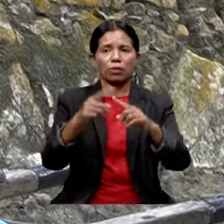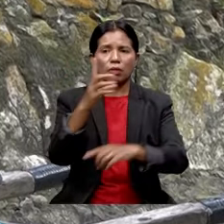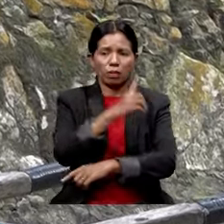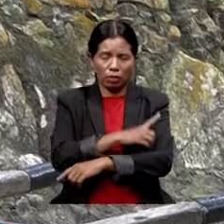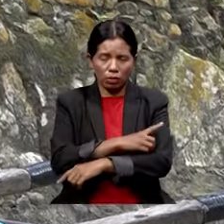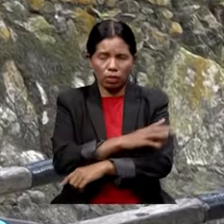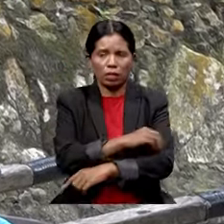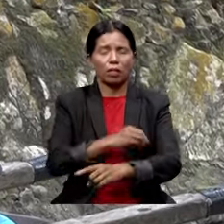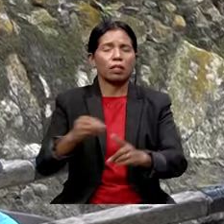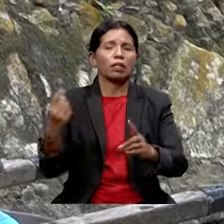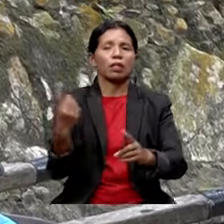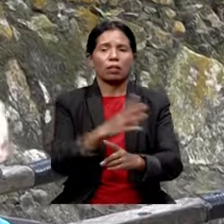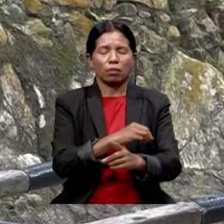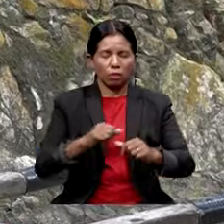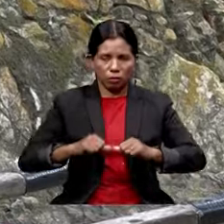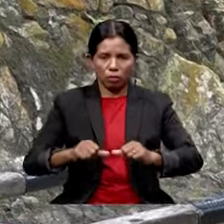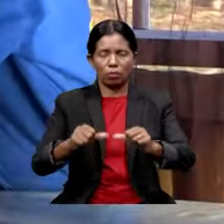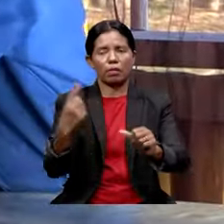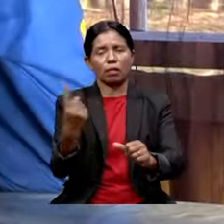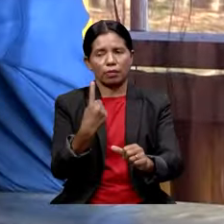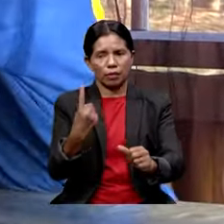kostume ne na fatin kontinua.